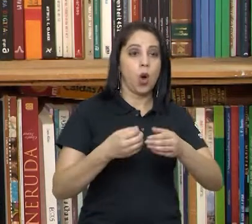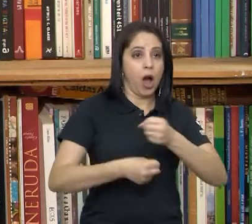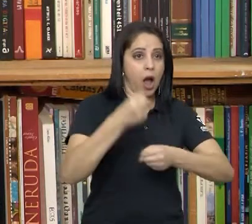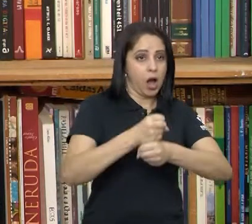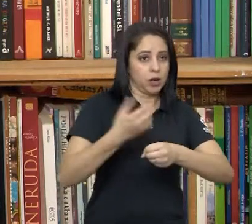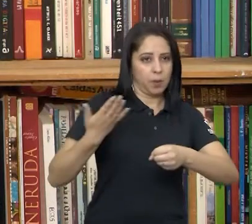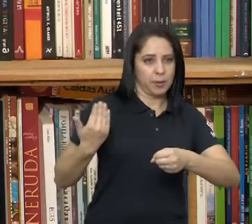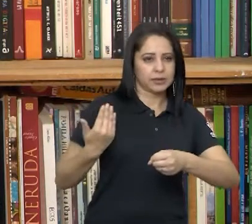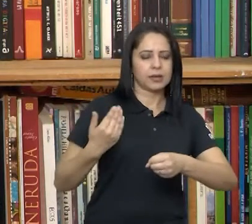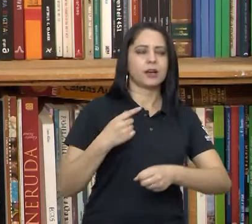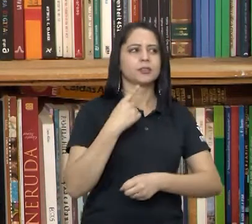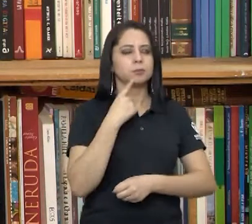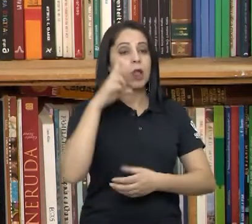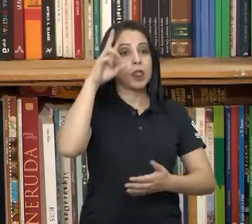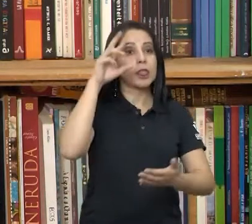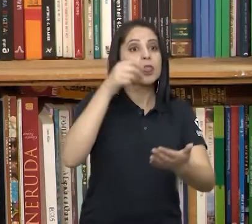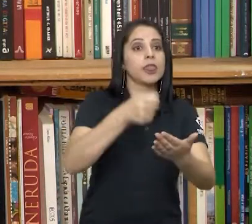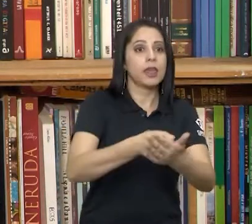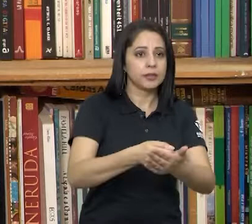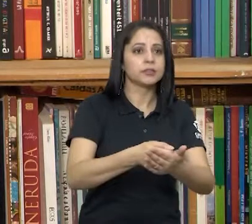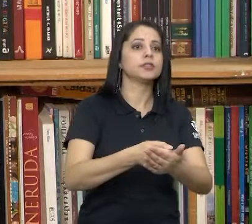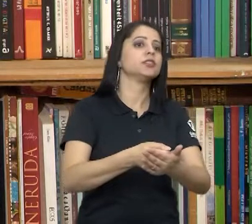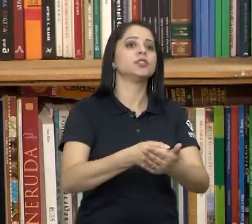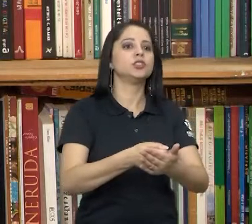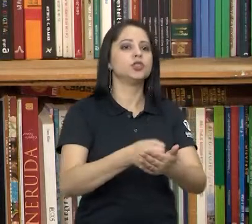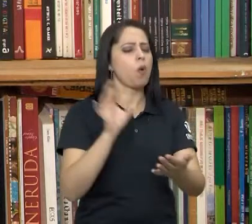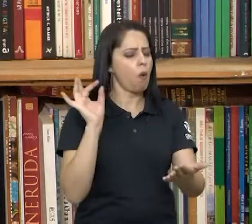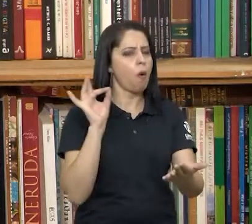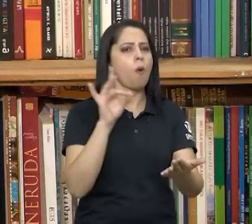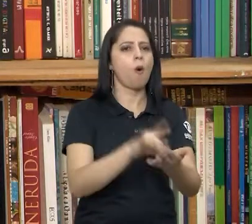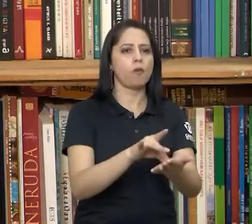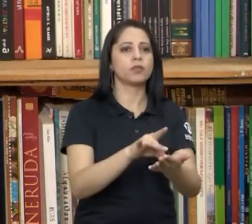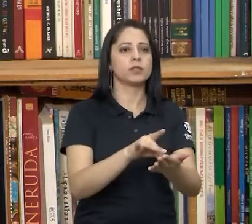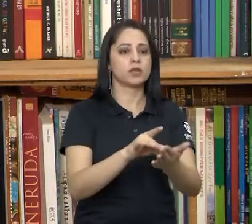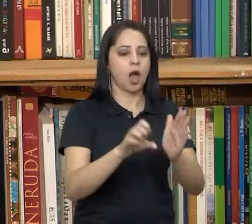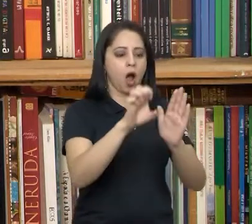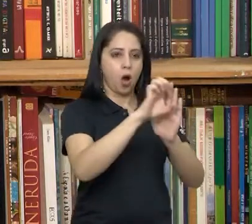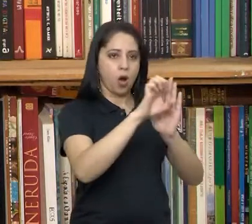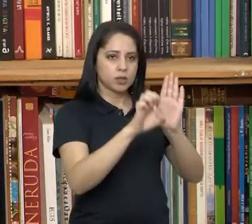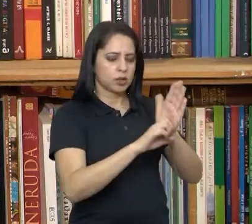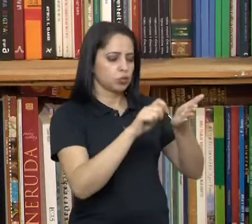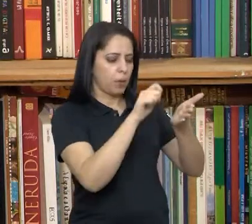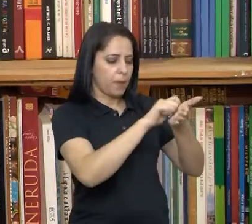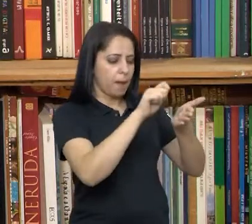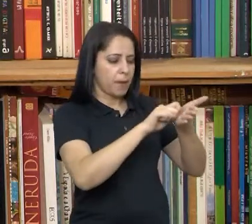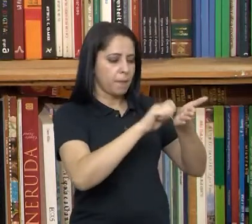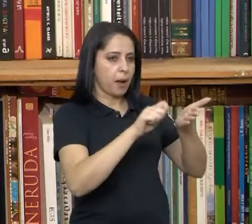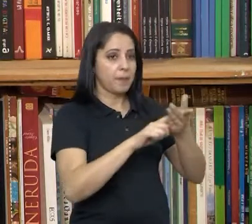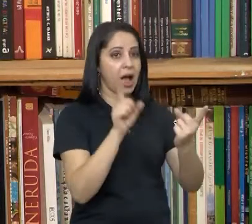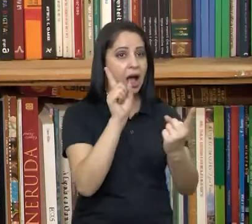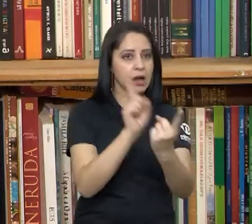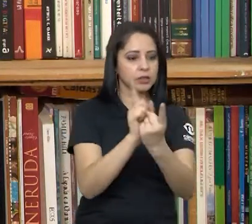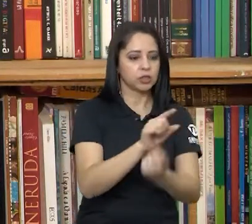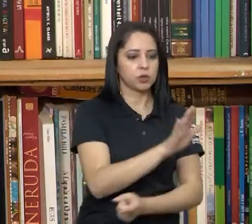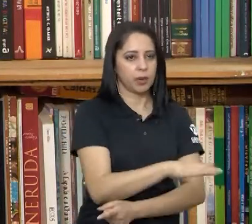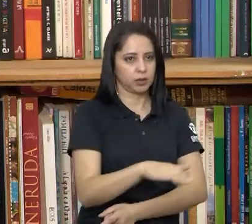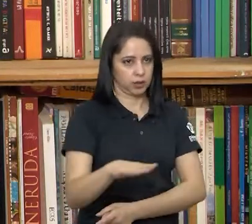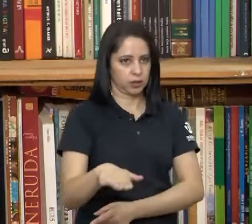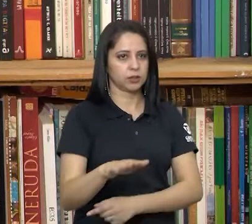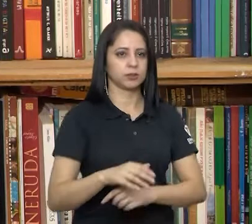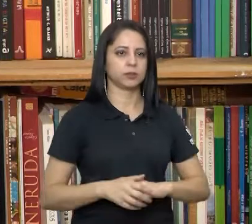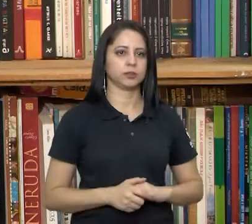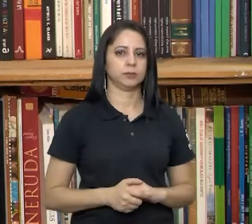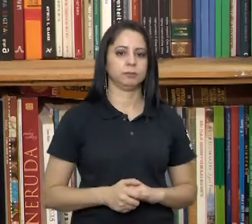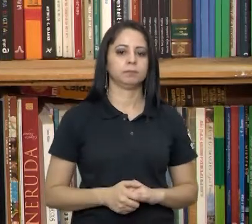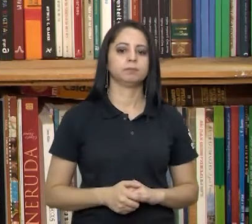ano passado, a gente resolveu colocar, oficializar no nosso estatuto esse atendimento às crianças que a gente já